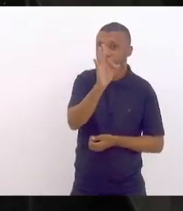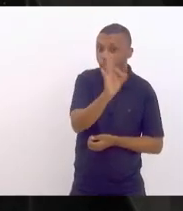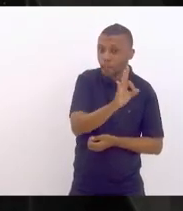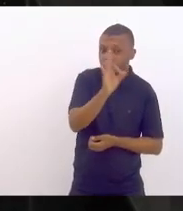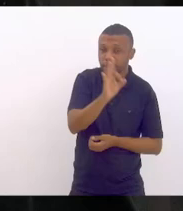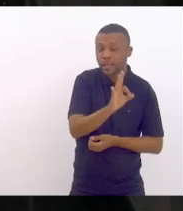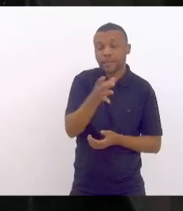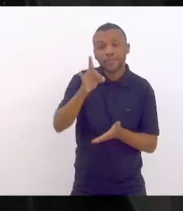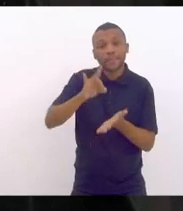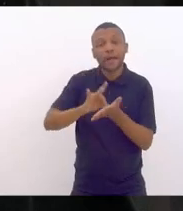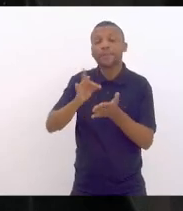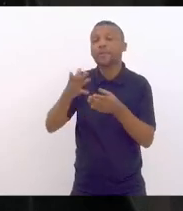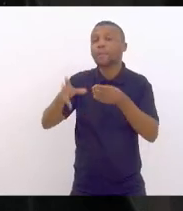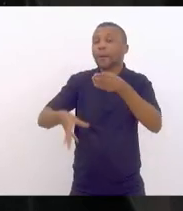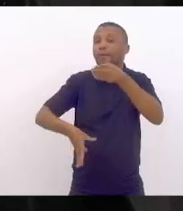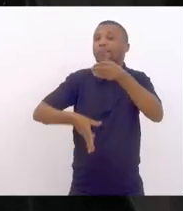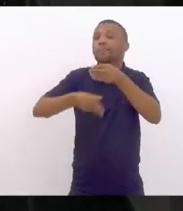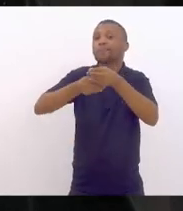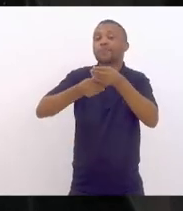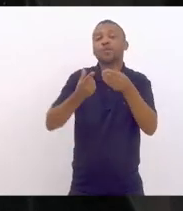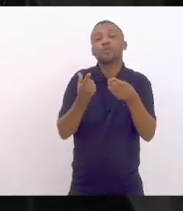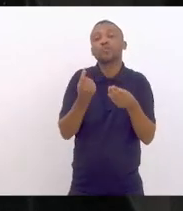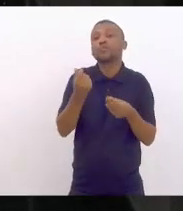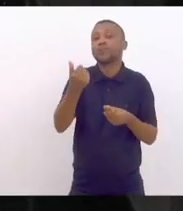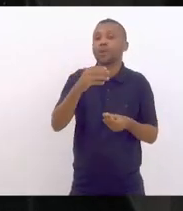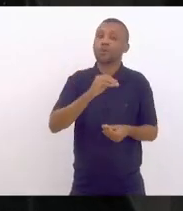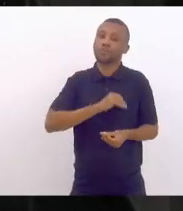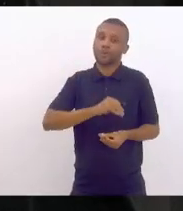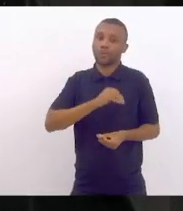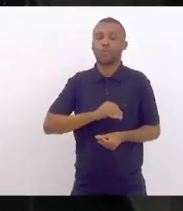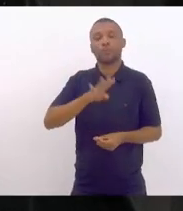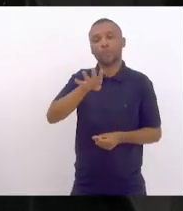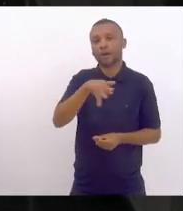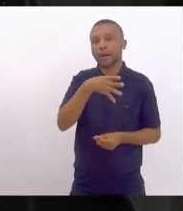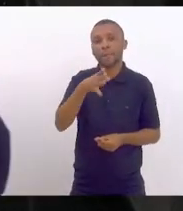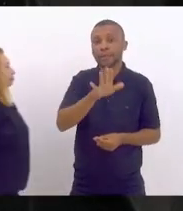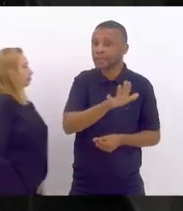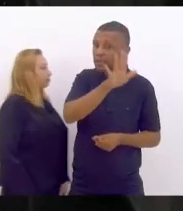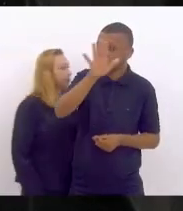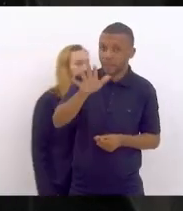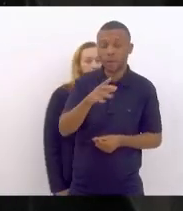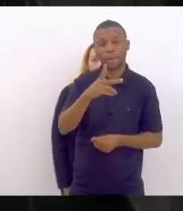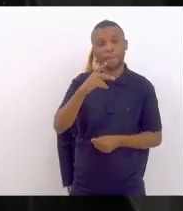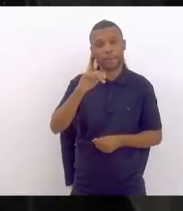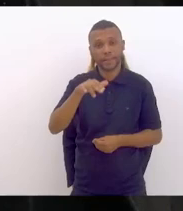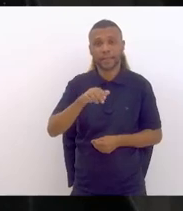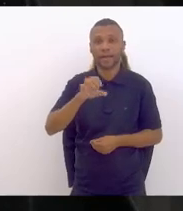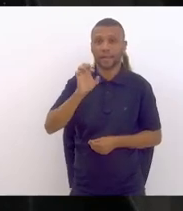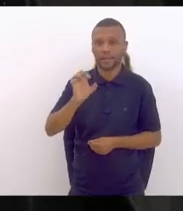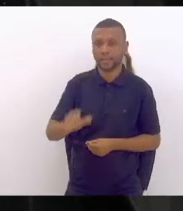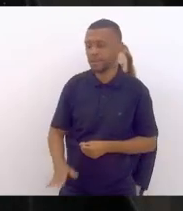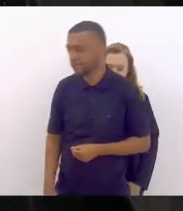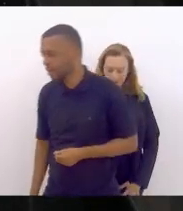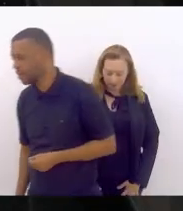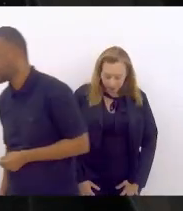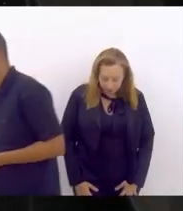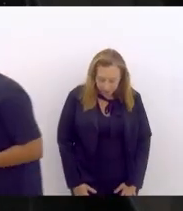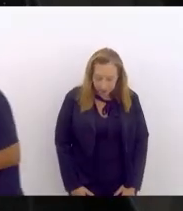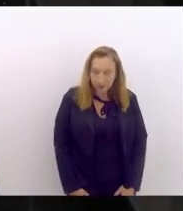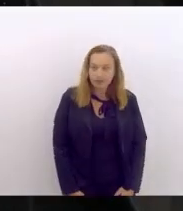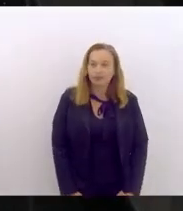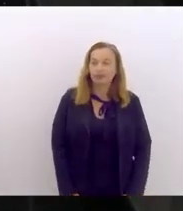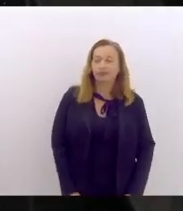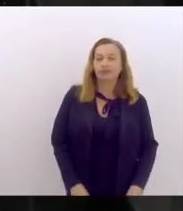recomposição dos valores do programa nacional de alimentação escolar o pinae né que não tem recomposição